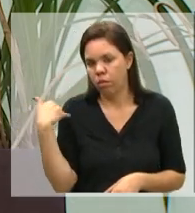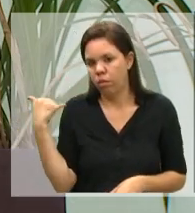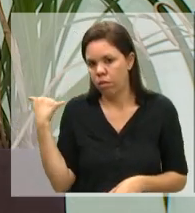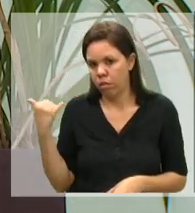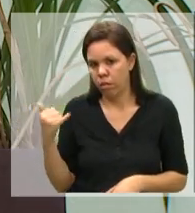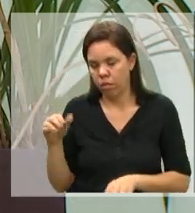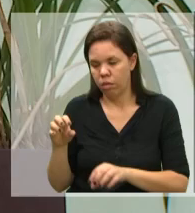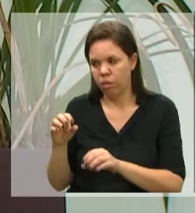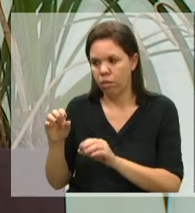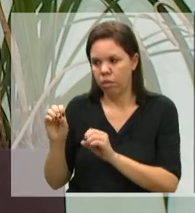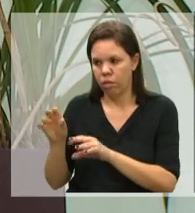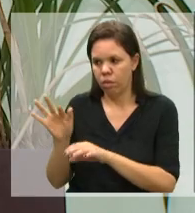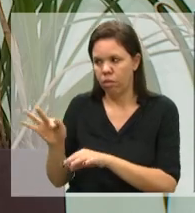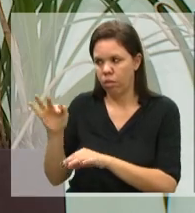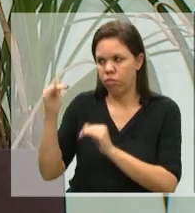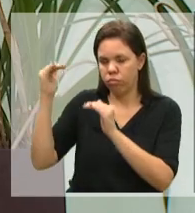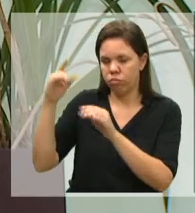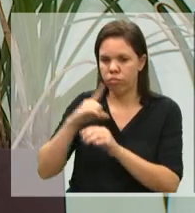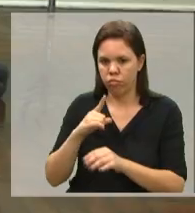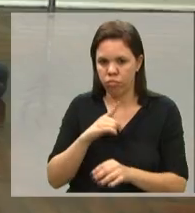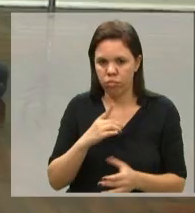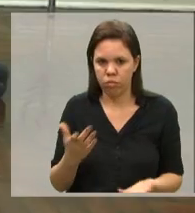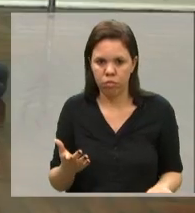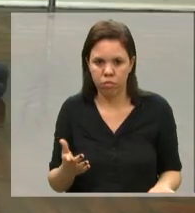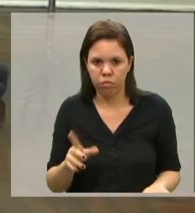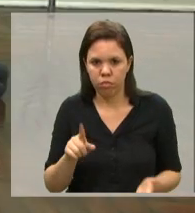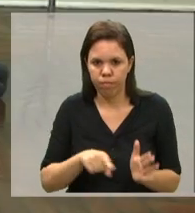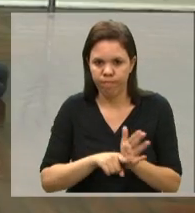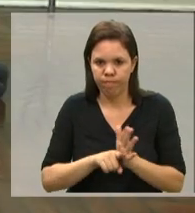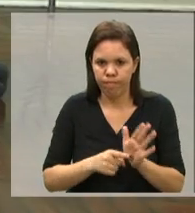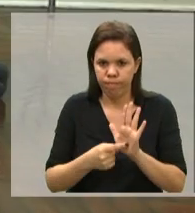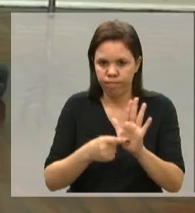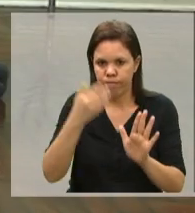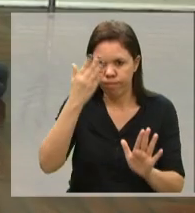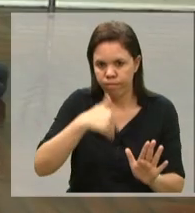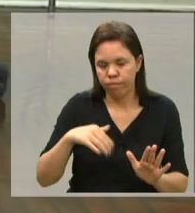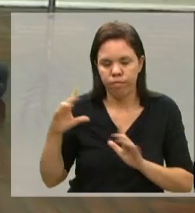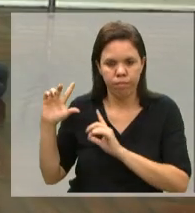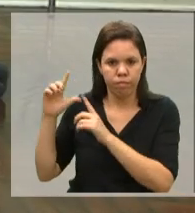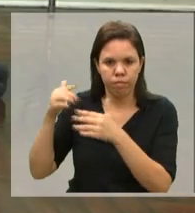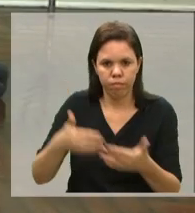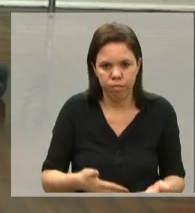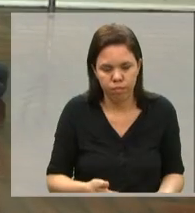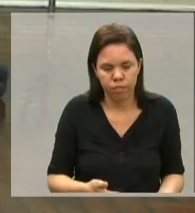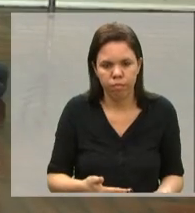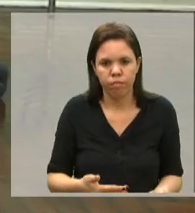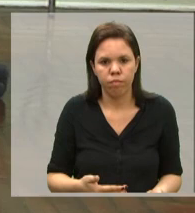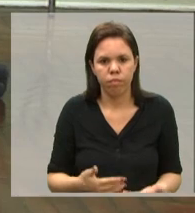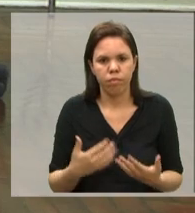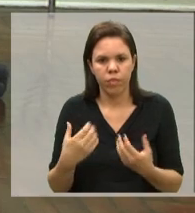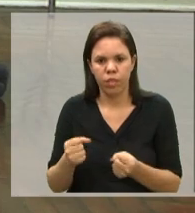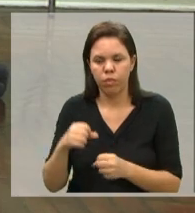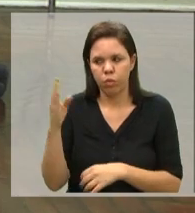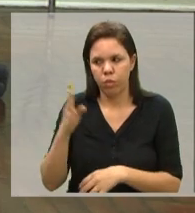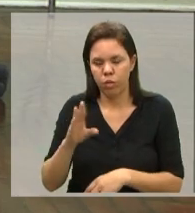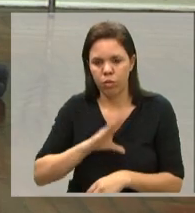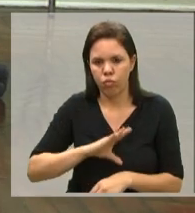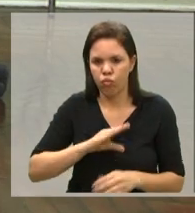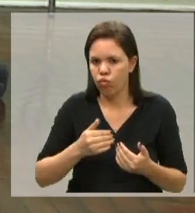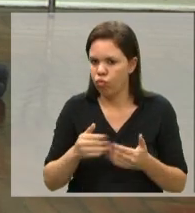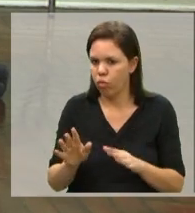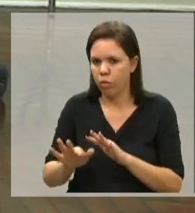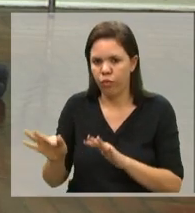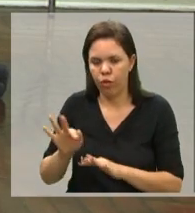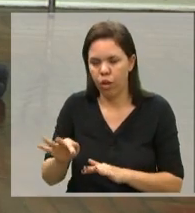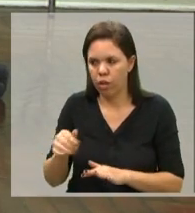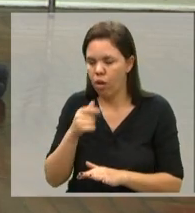superior, tinha ensino superior. Isso é um dado alarmante. Talvez uma herança que nós recebemos aí do Brasil colônia, que não abriu universidades, ao